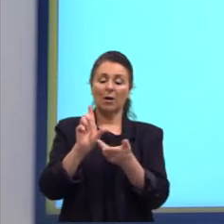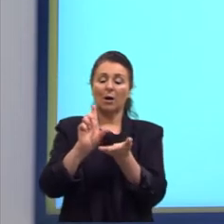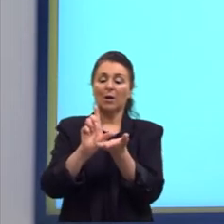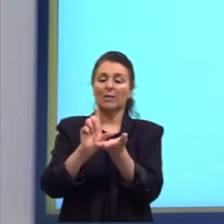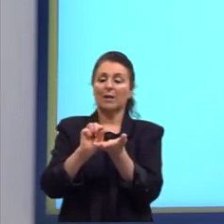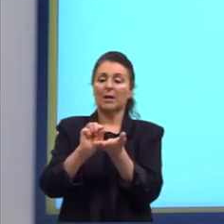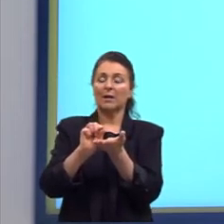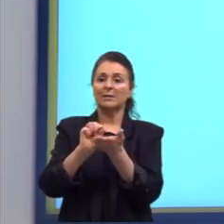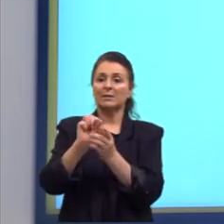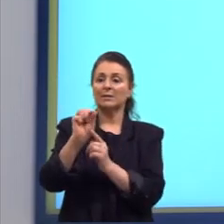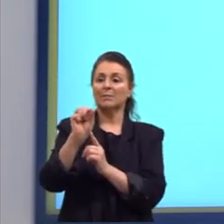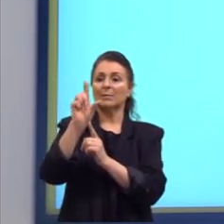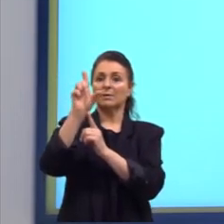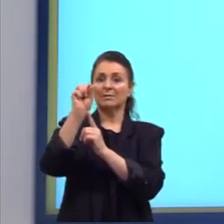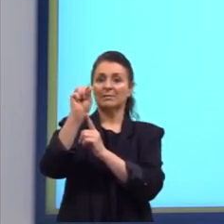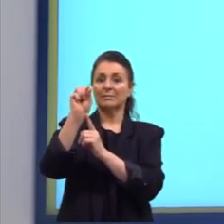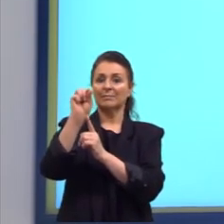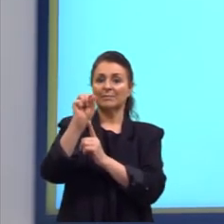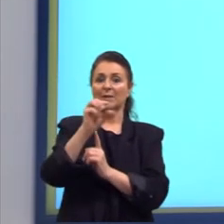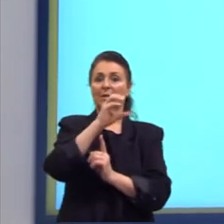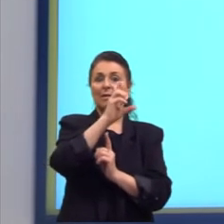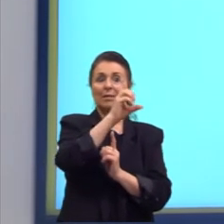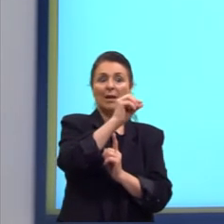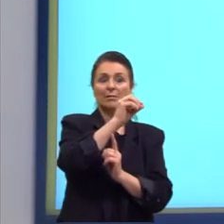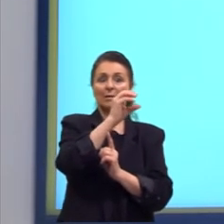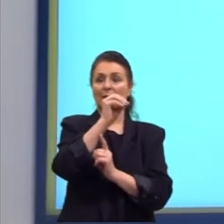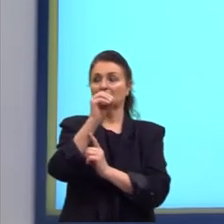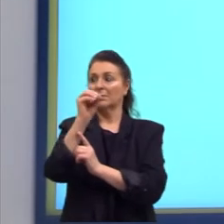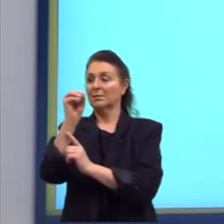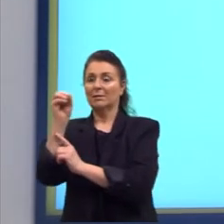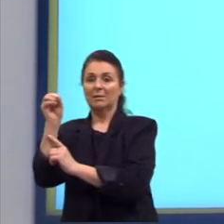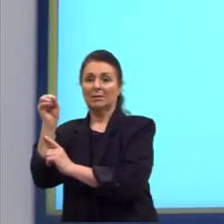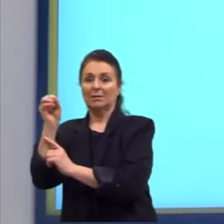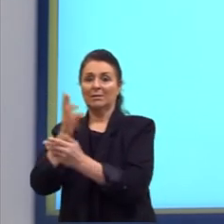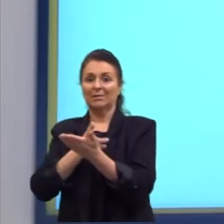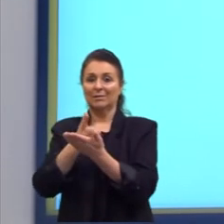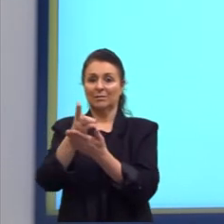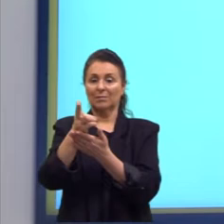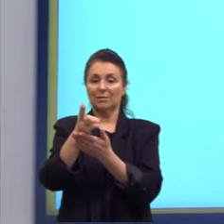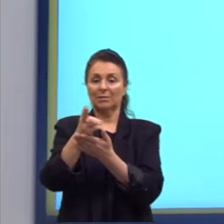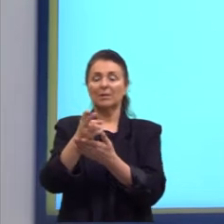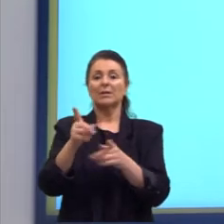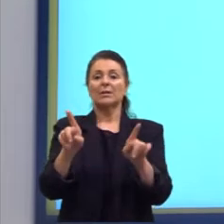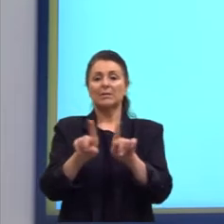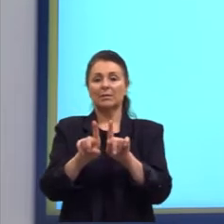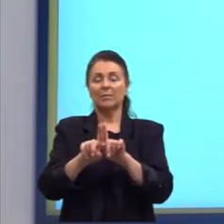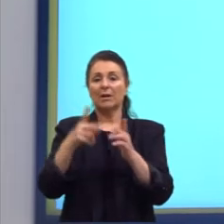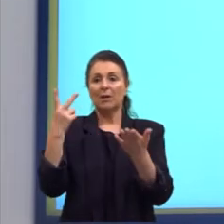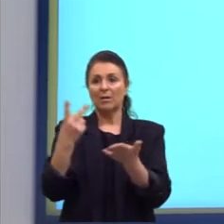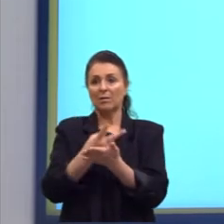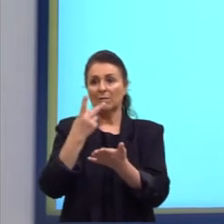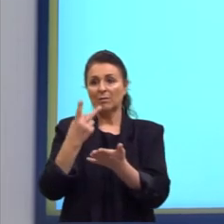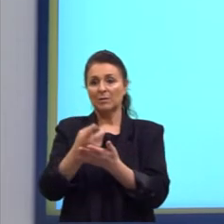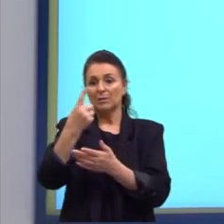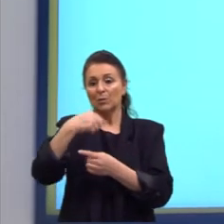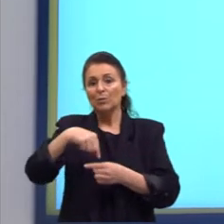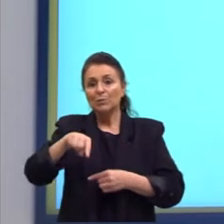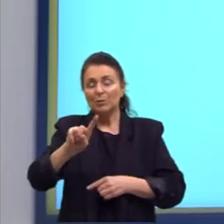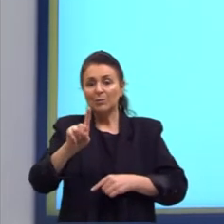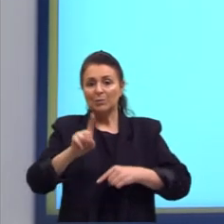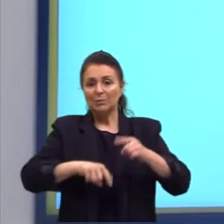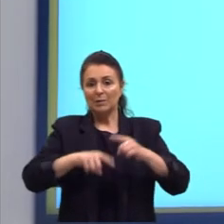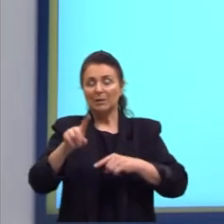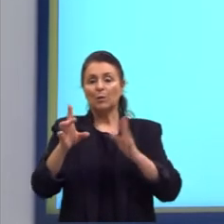né 000001 Número bem grande tá a mesma coisa acontece aqui né com esses outros materiais